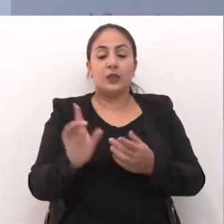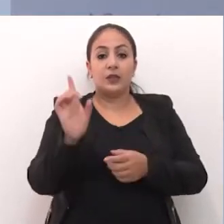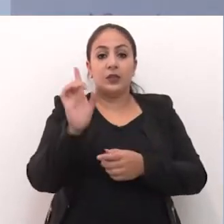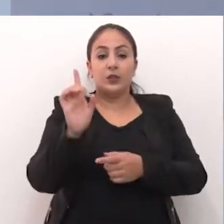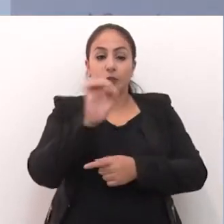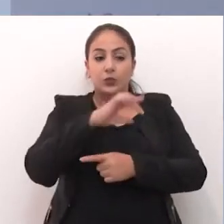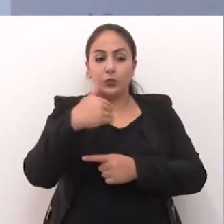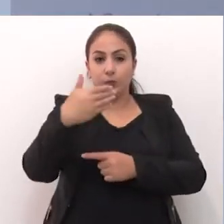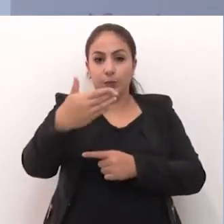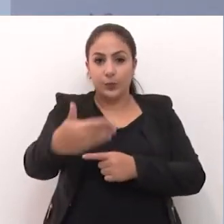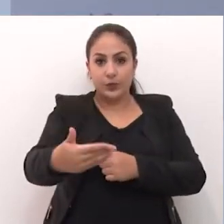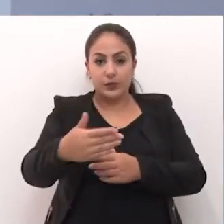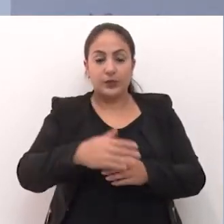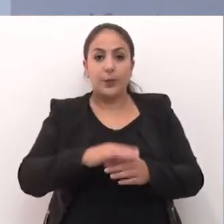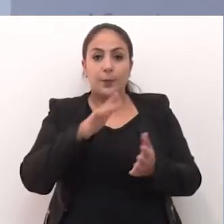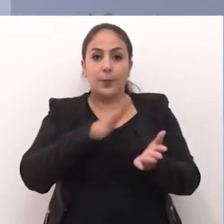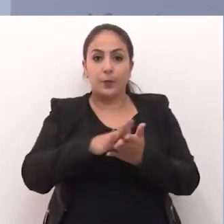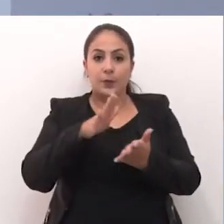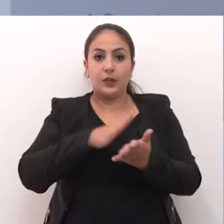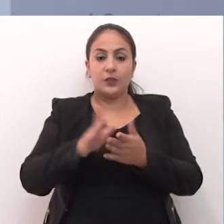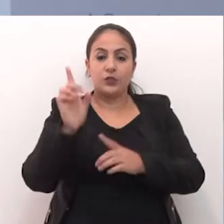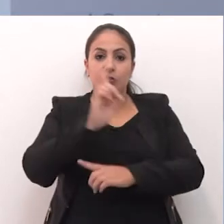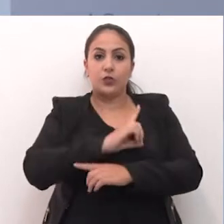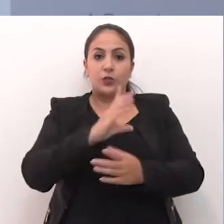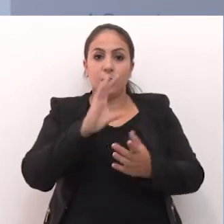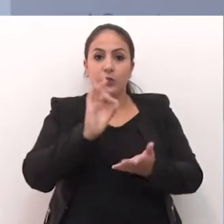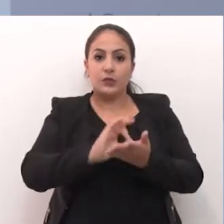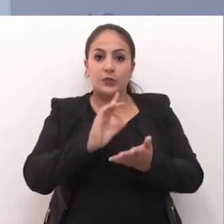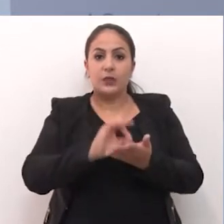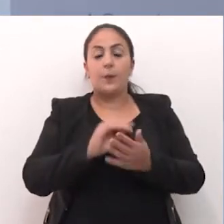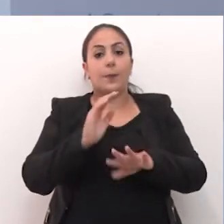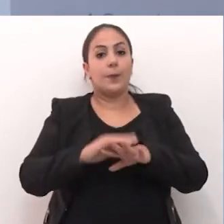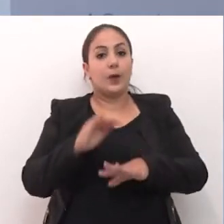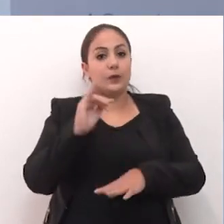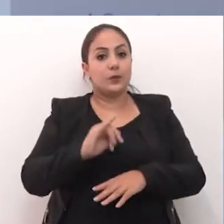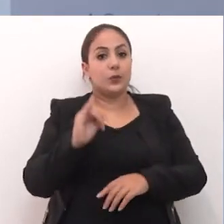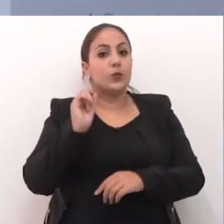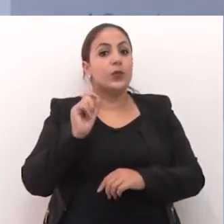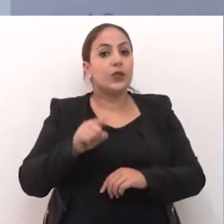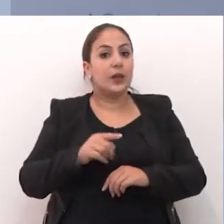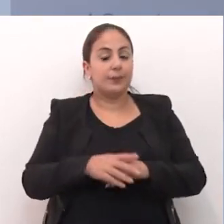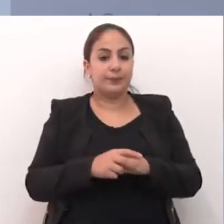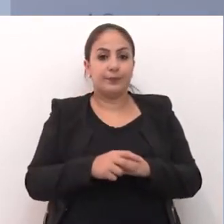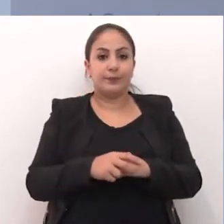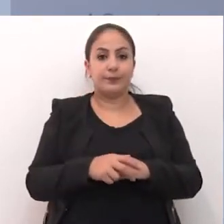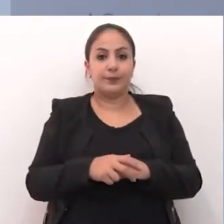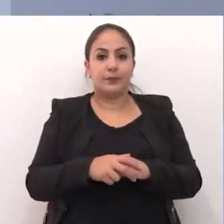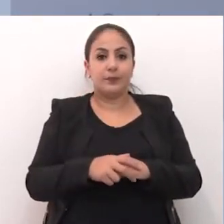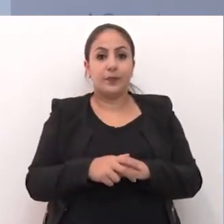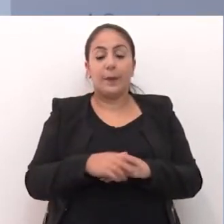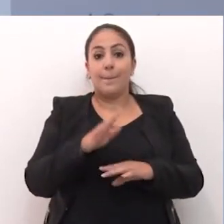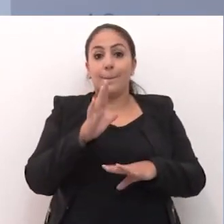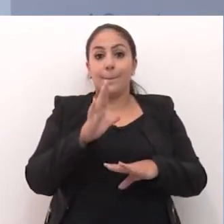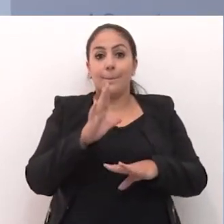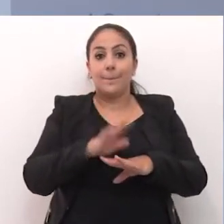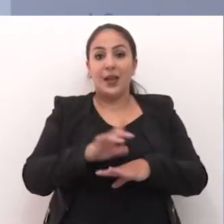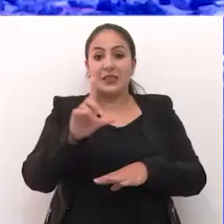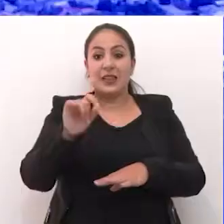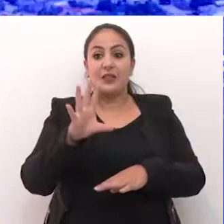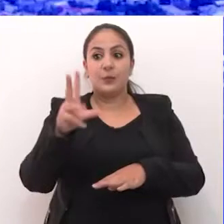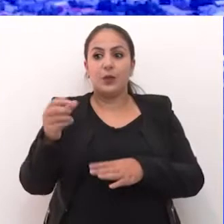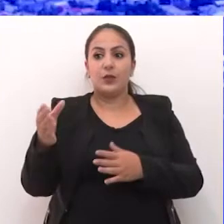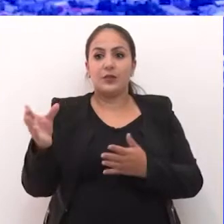no dia seguinte, é publicado no Diário Oficial e o mais importante, foi acrescentado mais 10